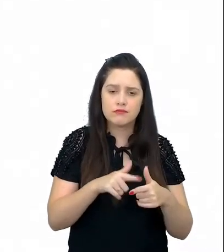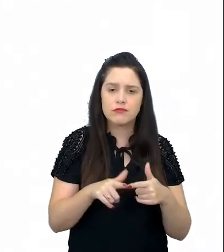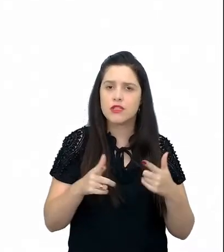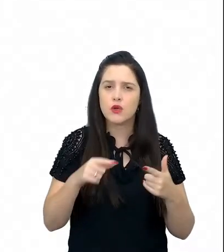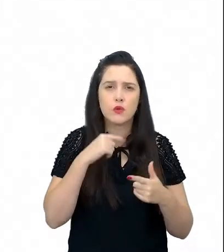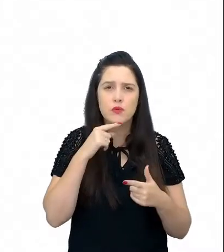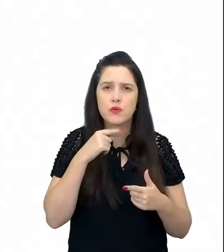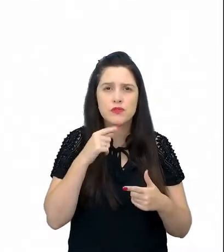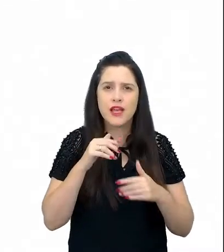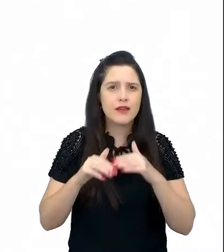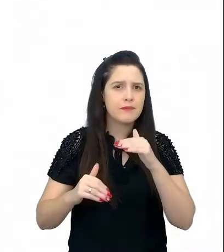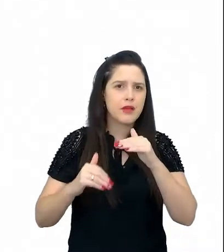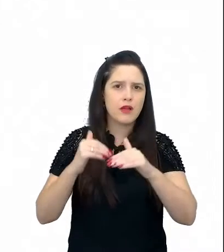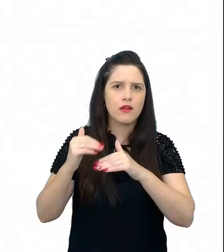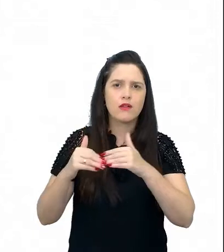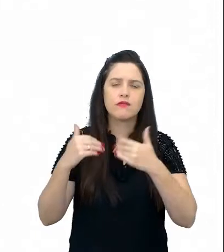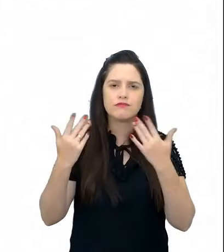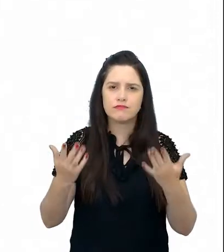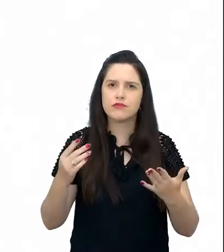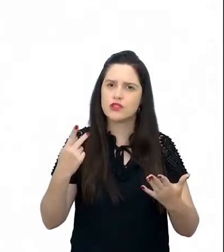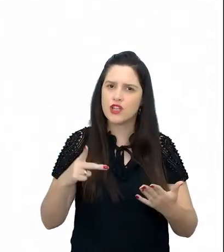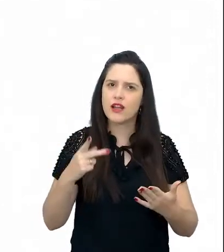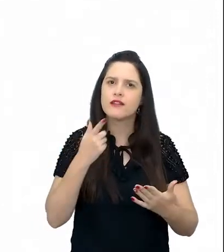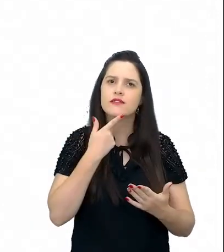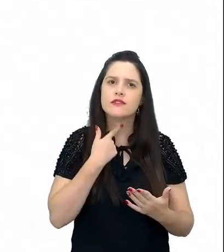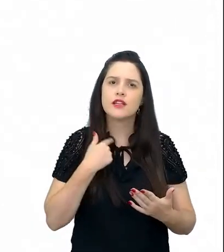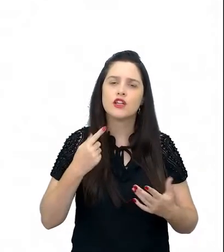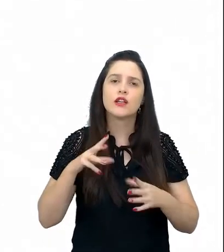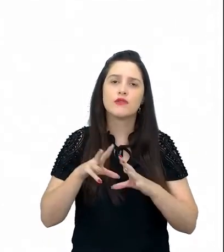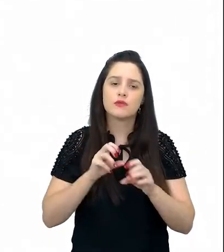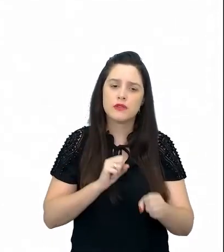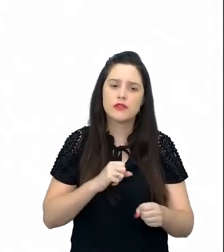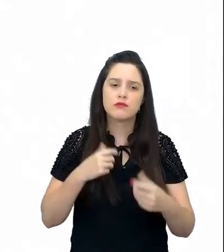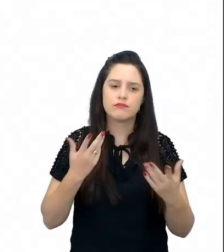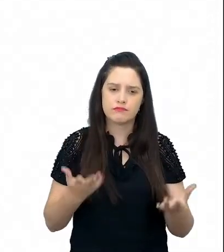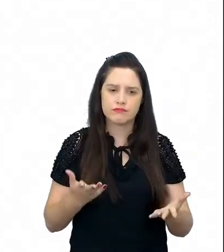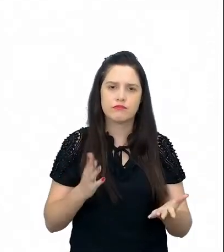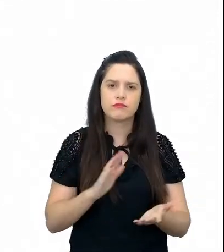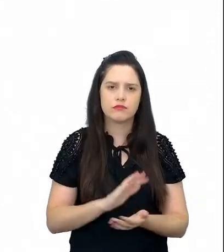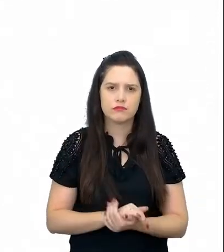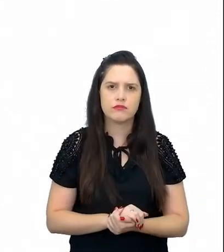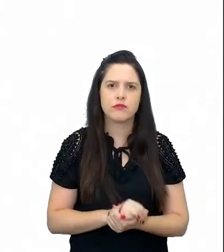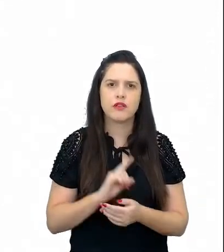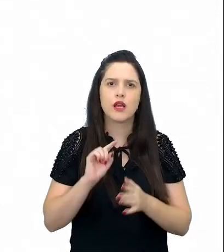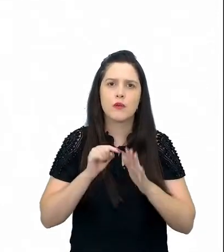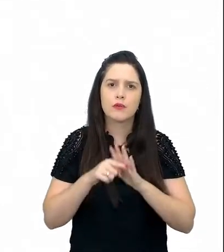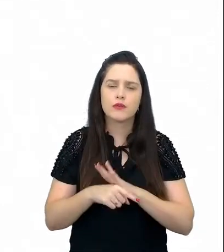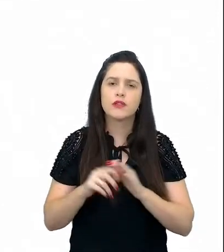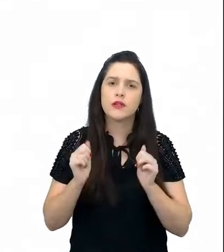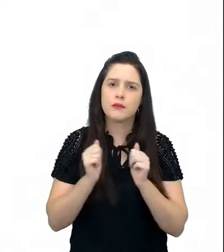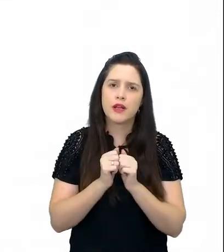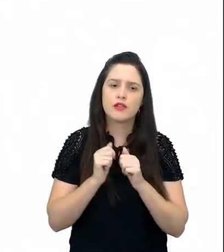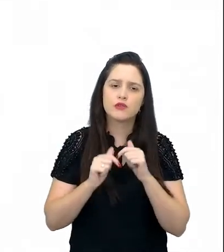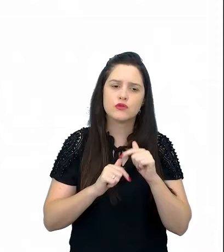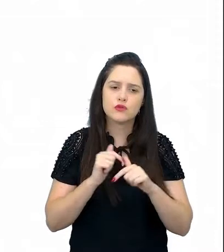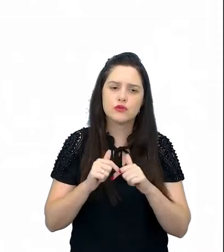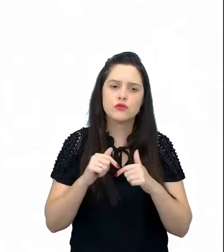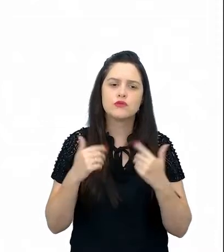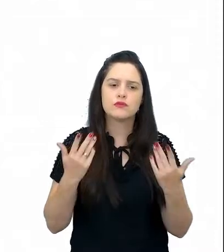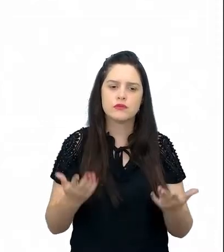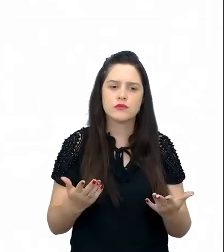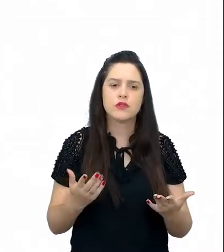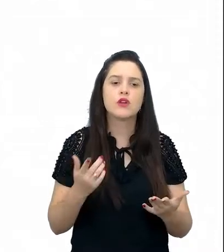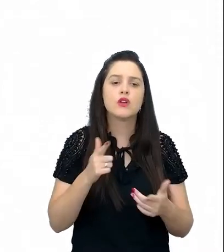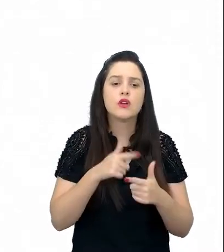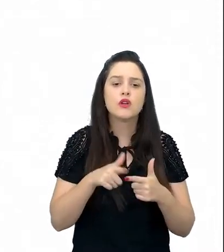consegue desenvolver aquilo lá que eu estou chamando de razão, ele vai ter muita dificuldade para trabalhar isso daqui. Quando eu falo a resolução de